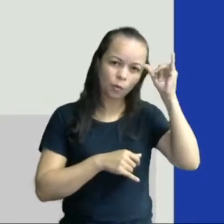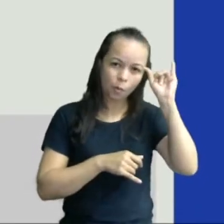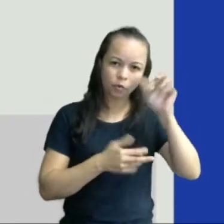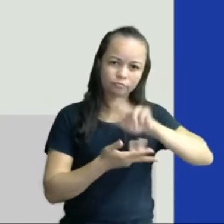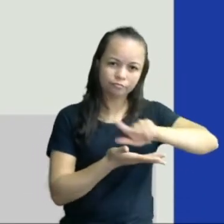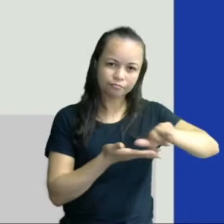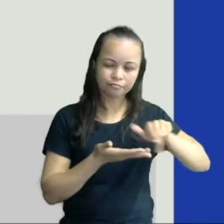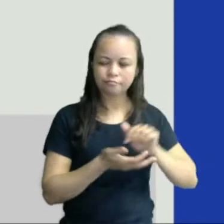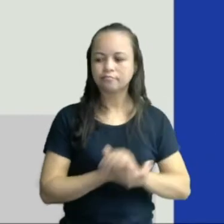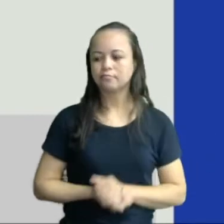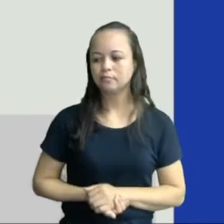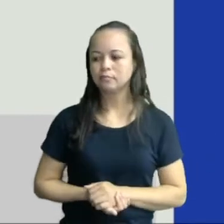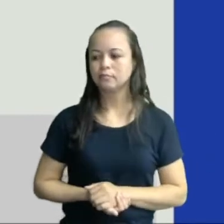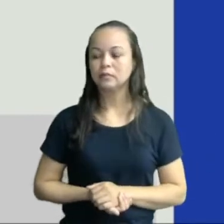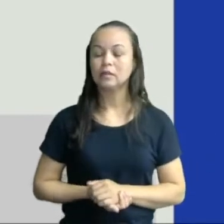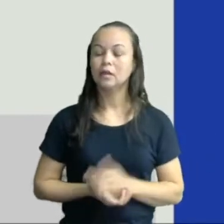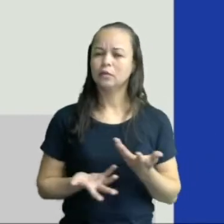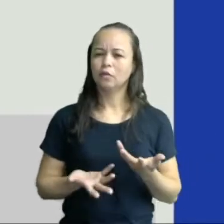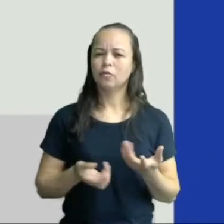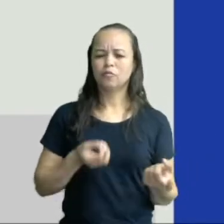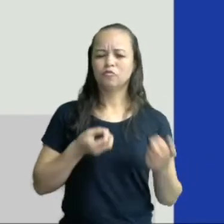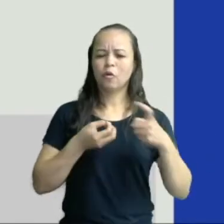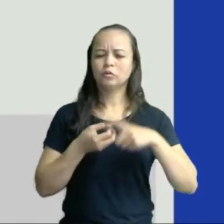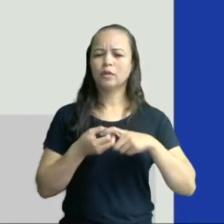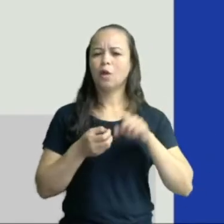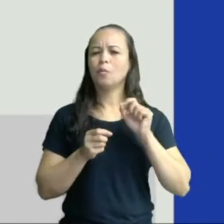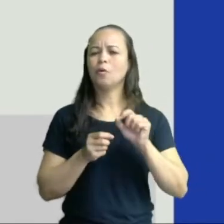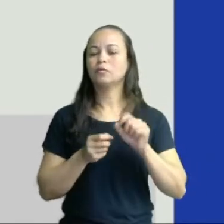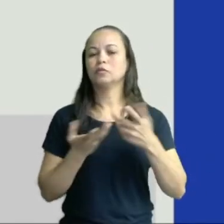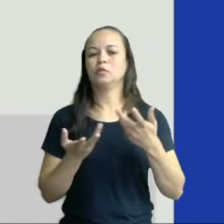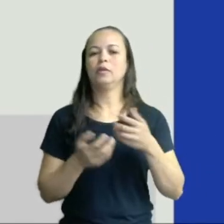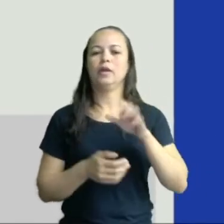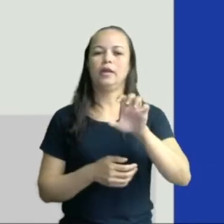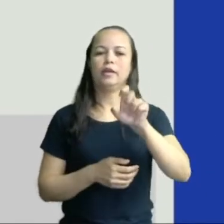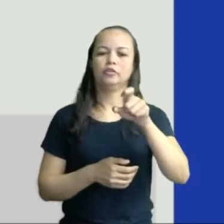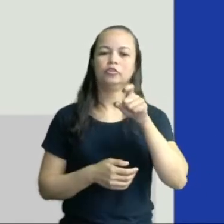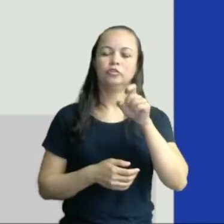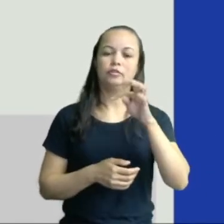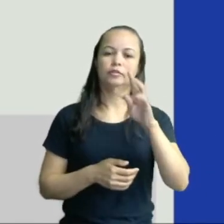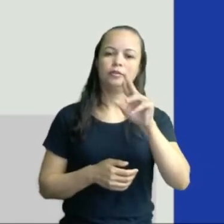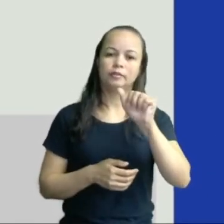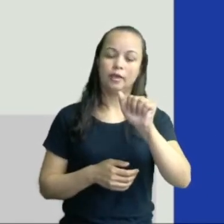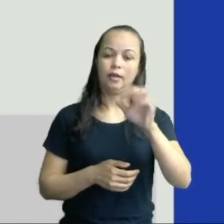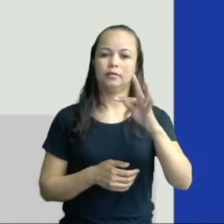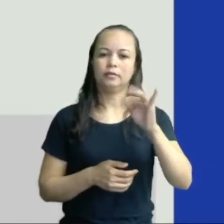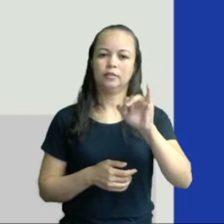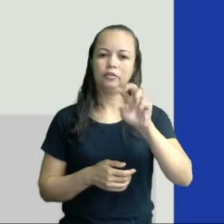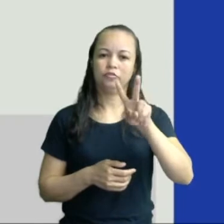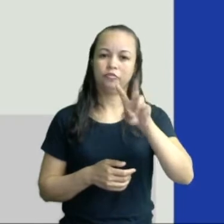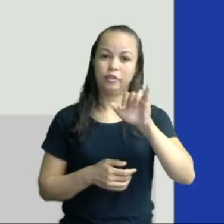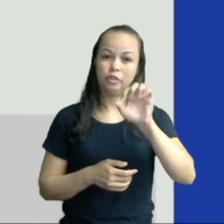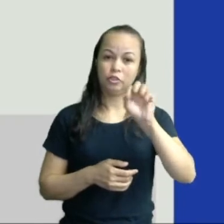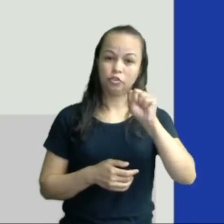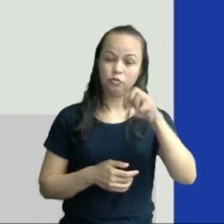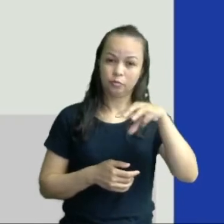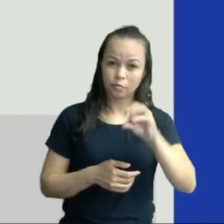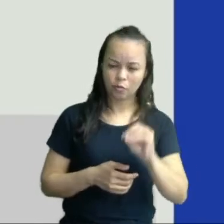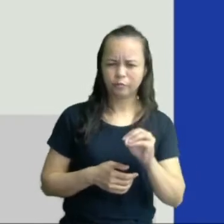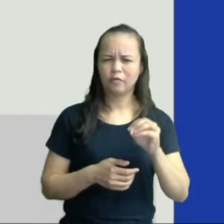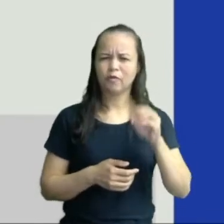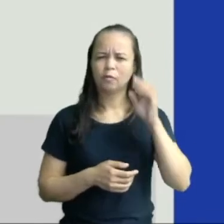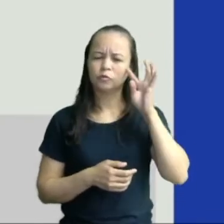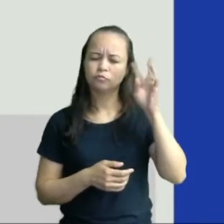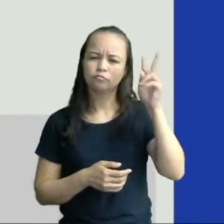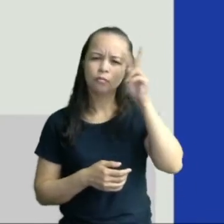Aí, ó, vamos voltar um pouco ao extrativismo. A gente vai explorar um pouco essa parte do extrativismo. E vamos recapitular, né?